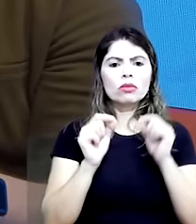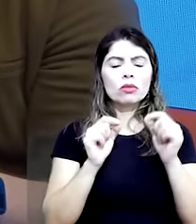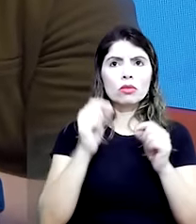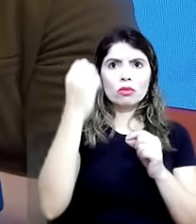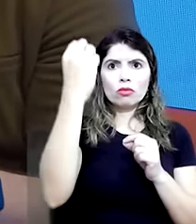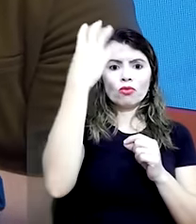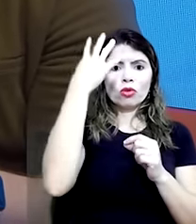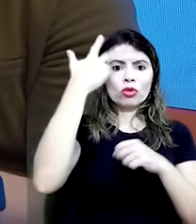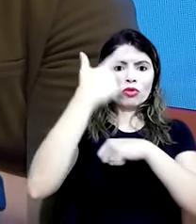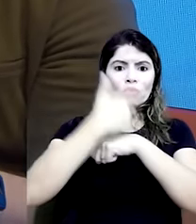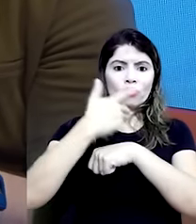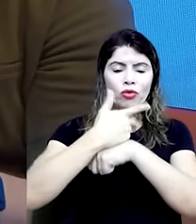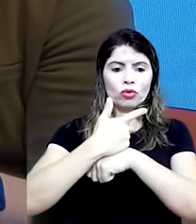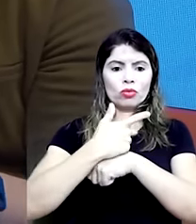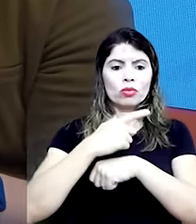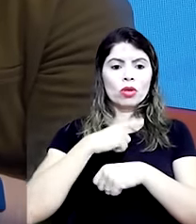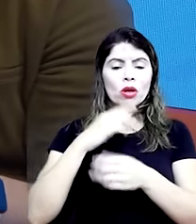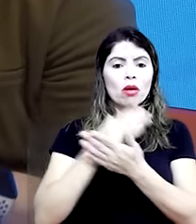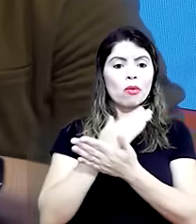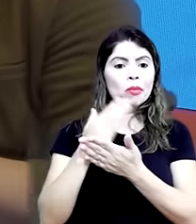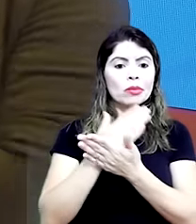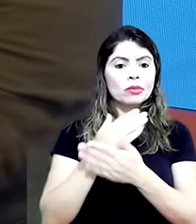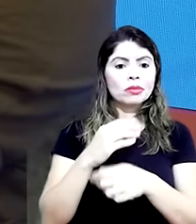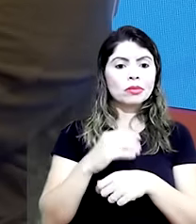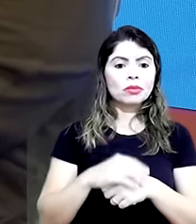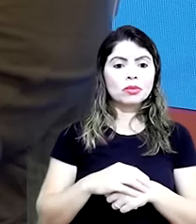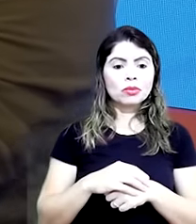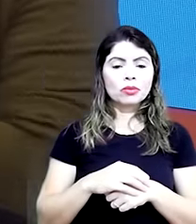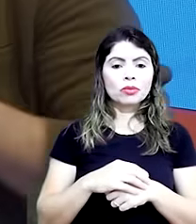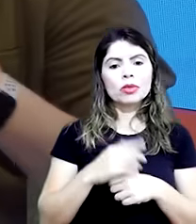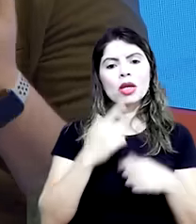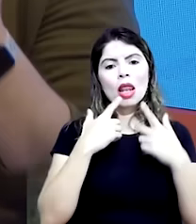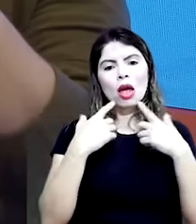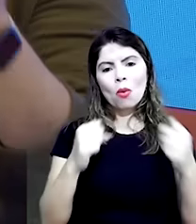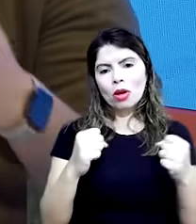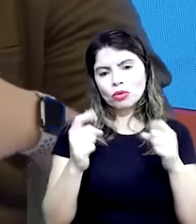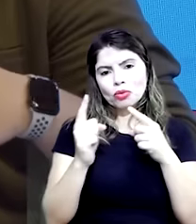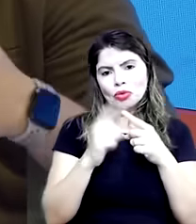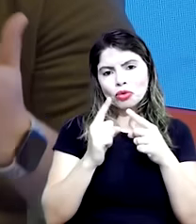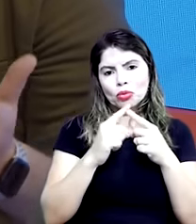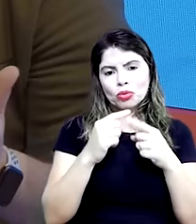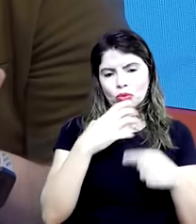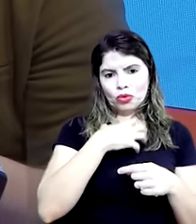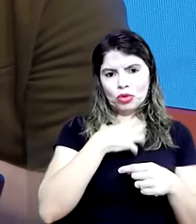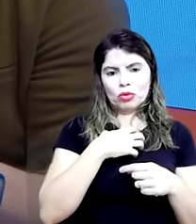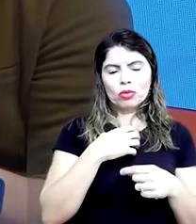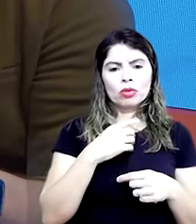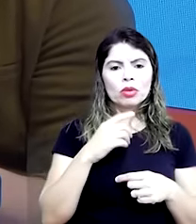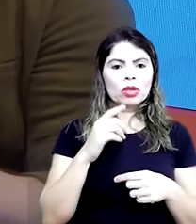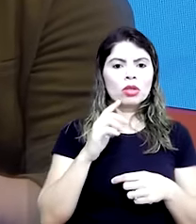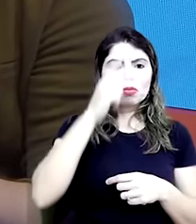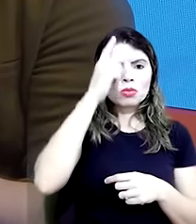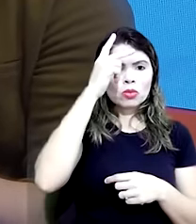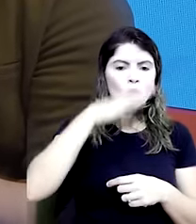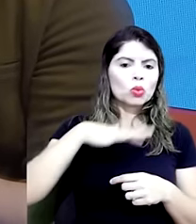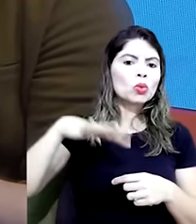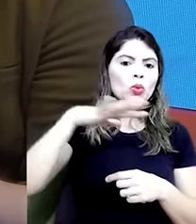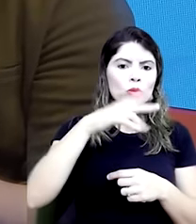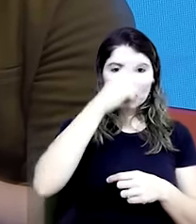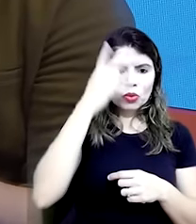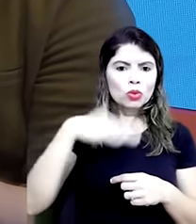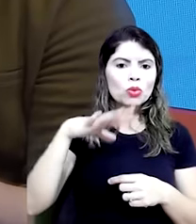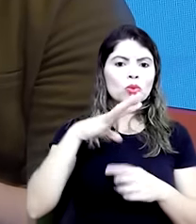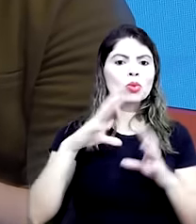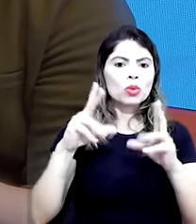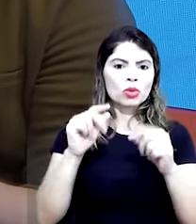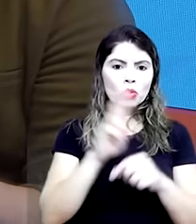iluminação de vídeo então tem algumas uma linguagem que ela é universal e é usada para fazer esses